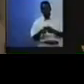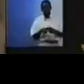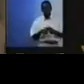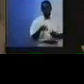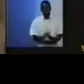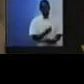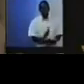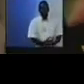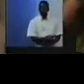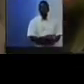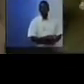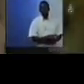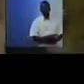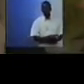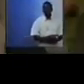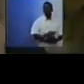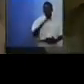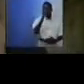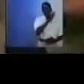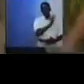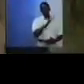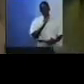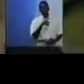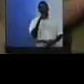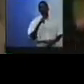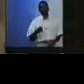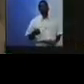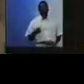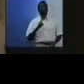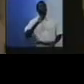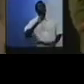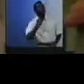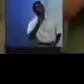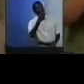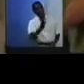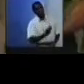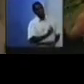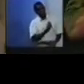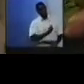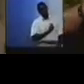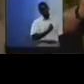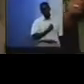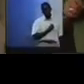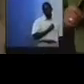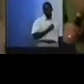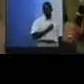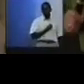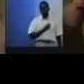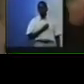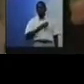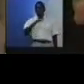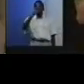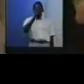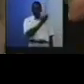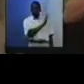semelhanças do encardido, porque encardiram a vida, sujaram a vida, enraizaram a tristeza